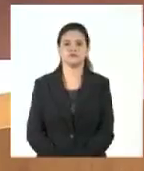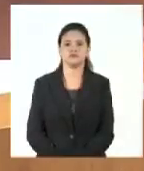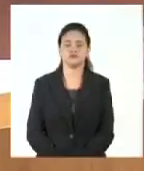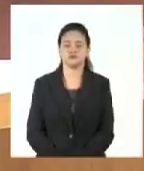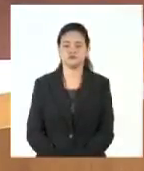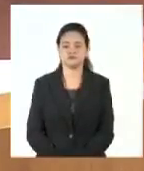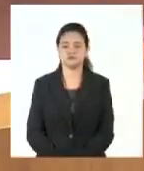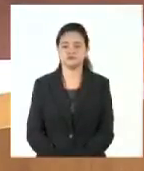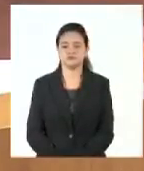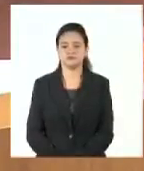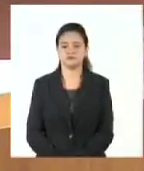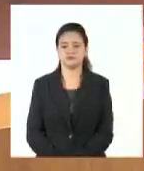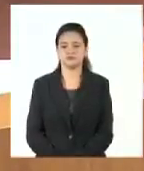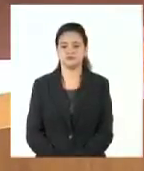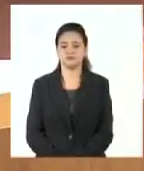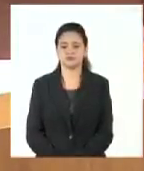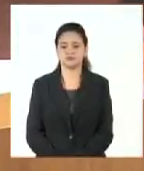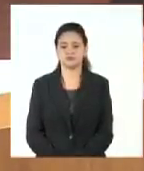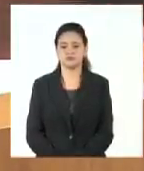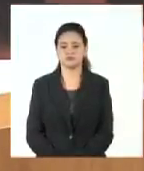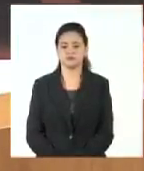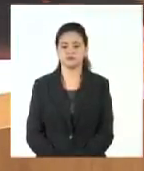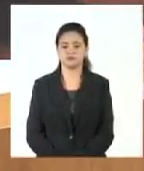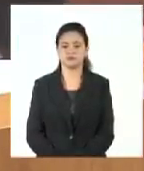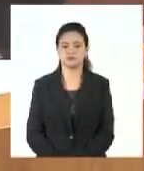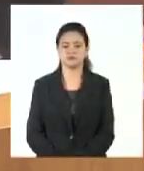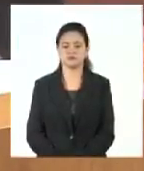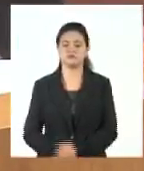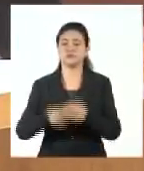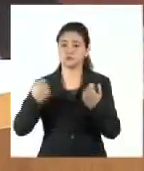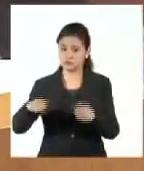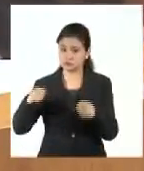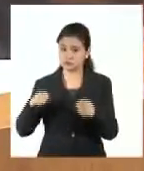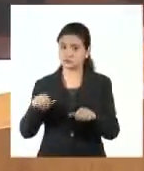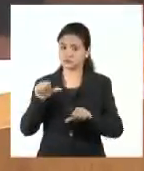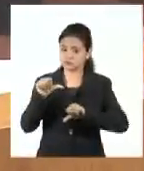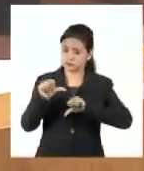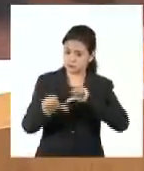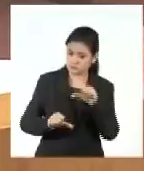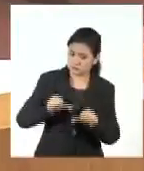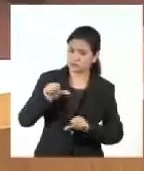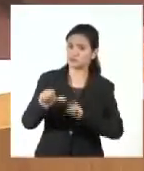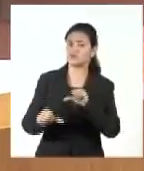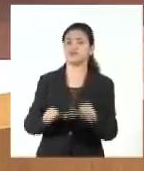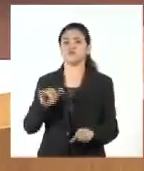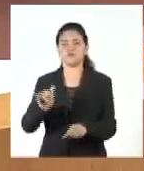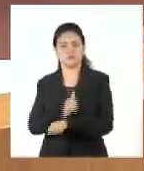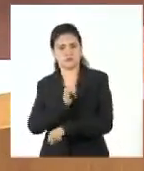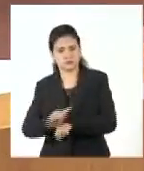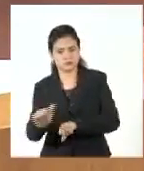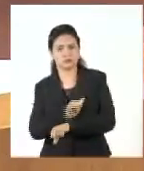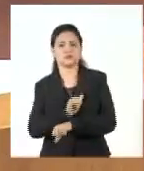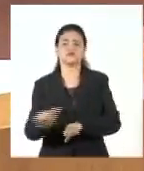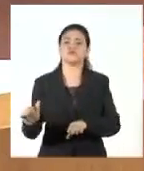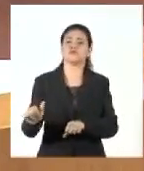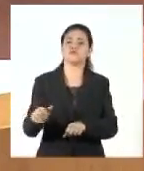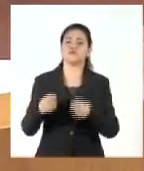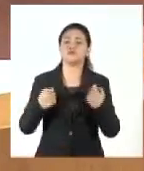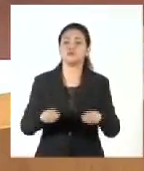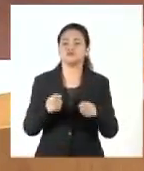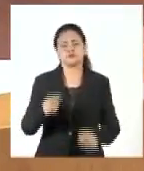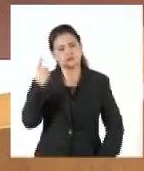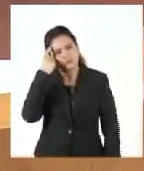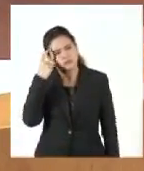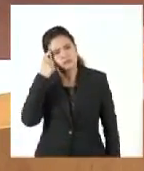Adilásio. Ele precisa mudar a sua estratégia. Ele precisa rever